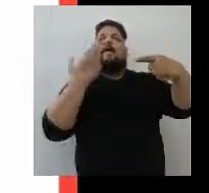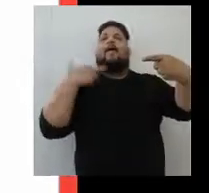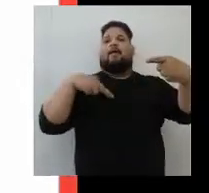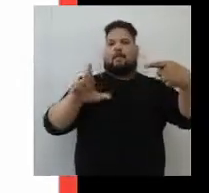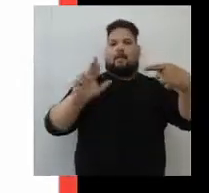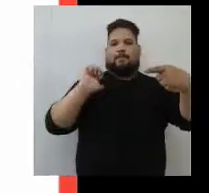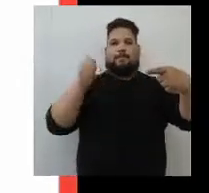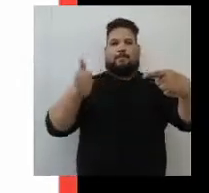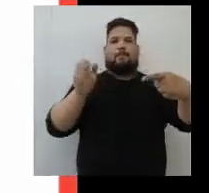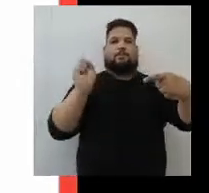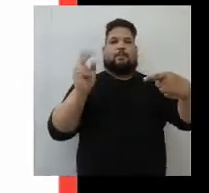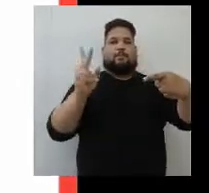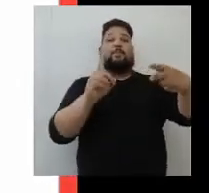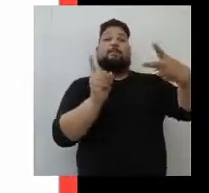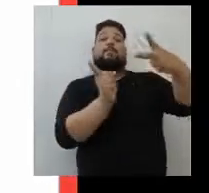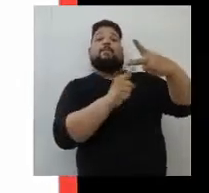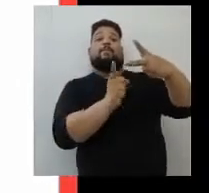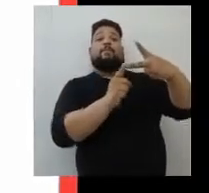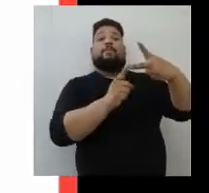bem? Seguindo aí.